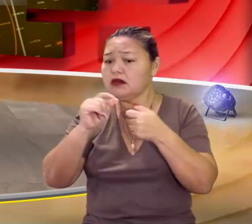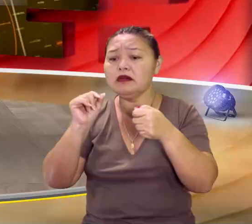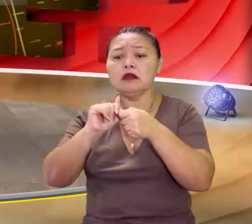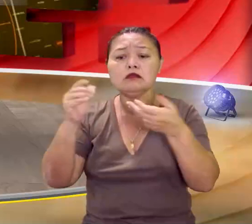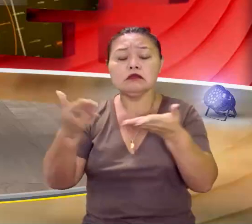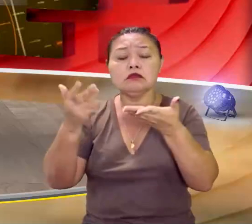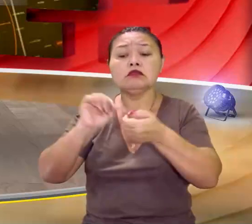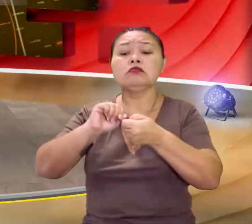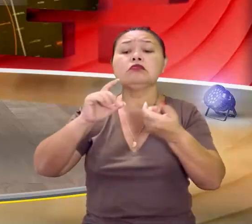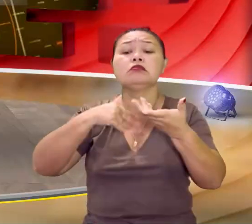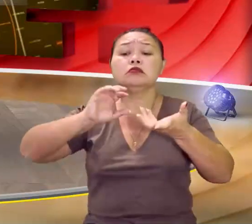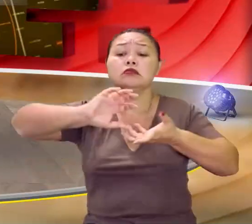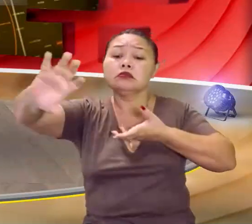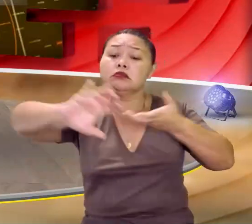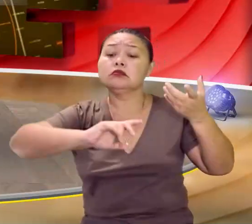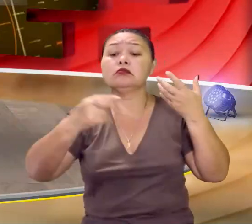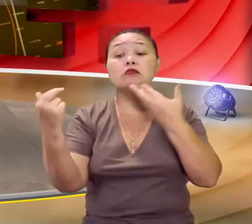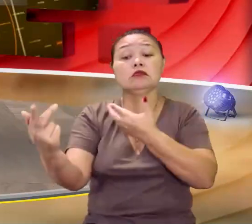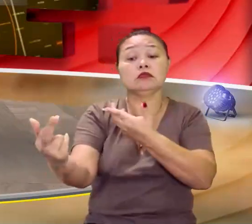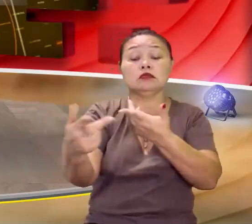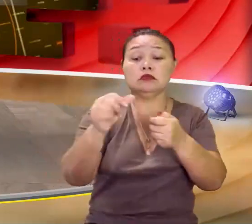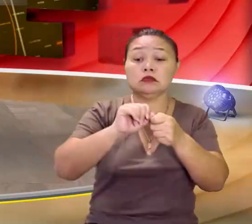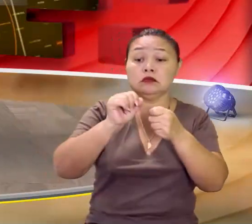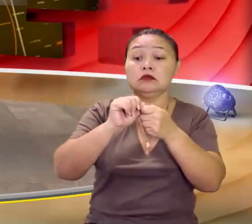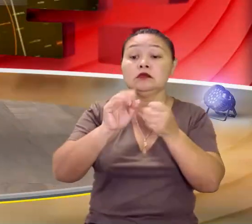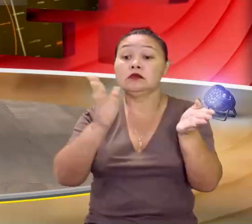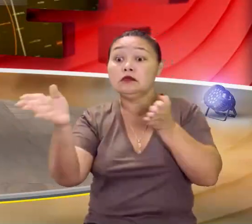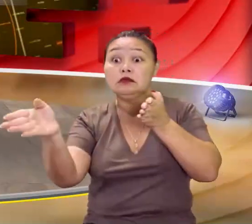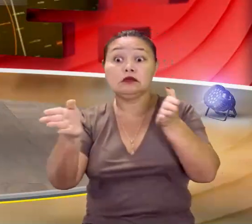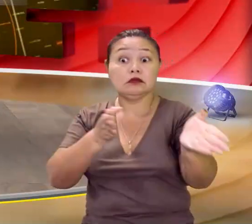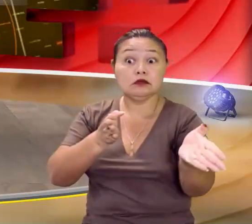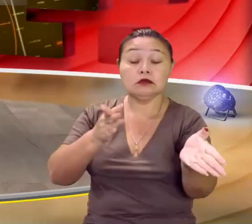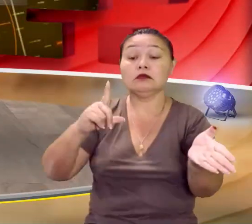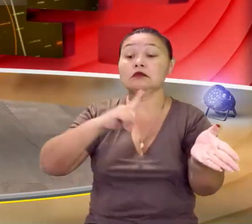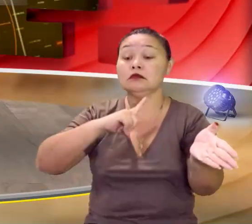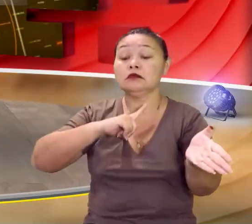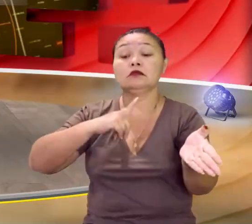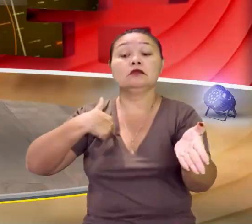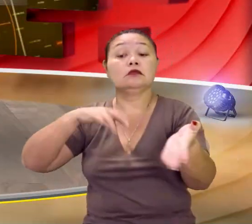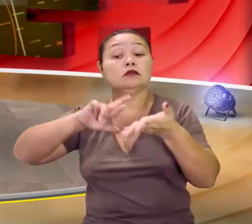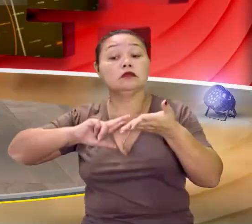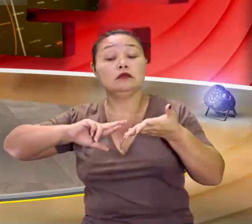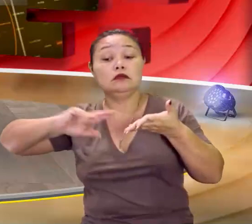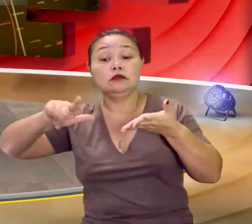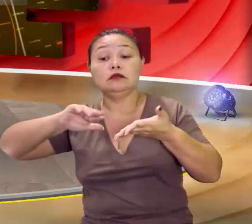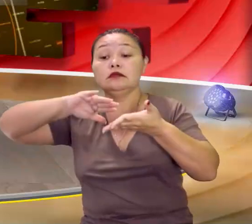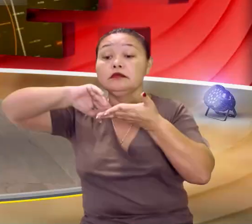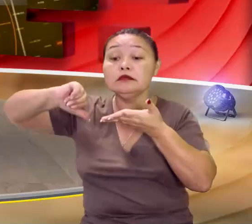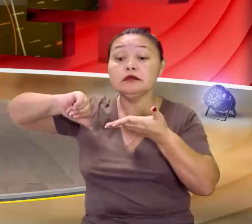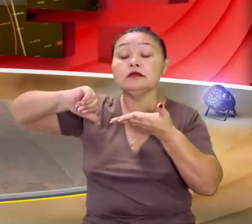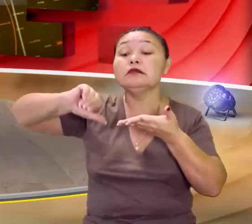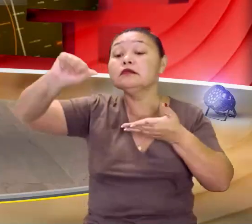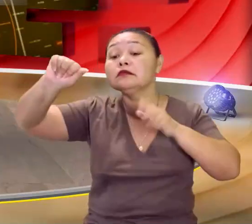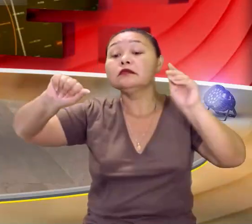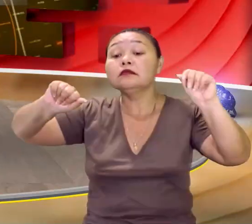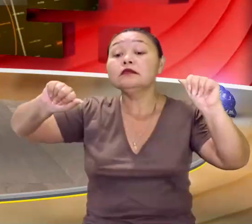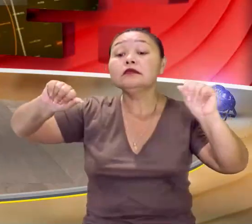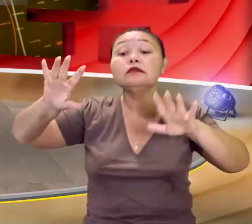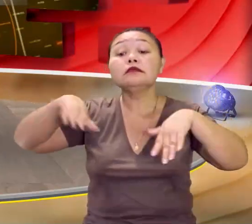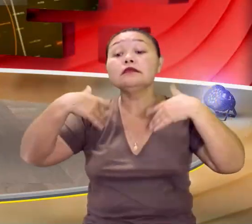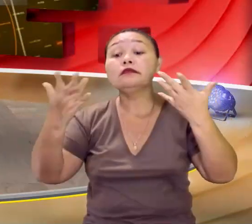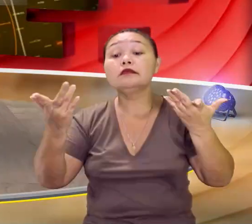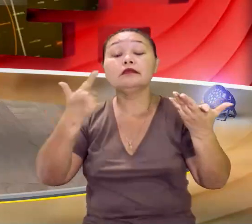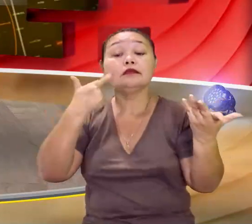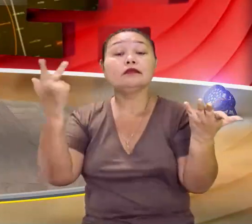os iguais, nós já separamos os que tem só em um, só no outro, já sabemos diferenciar um do outro. E agora, o que é que vai